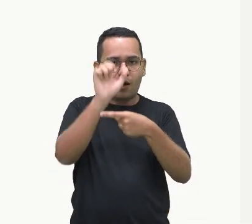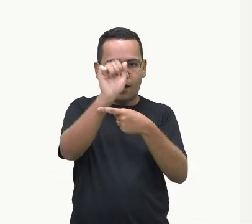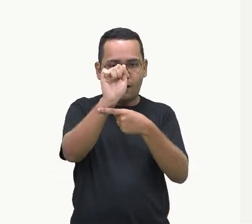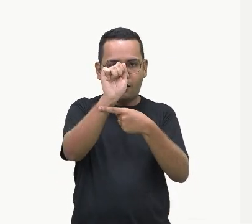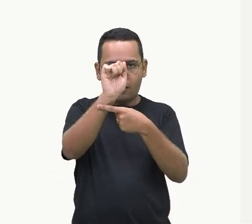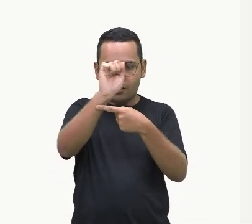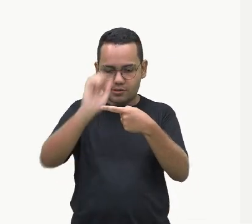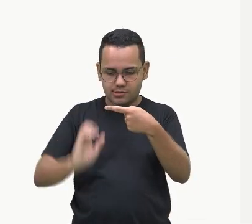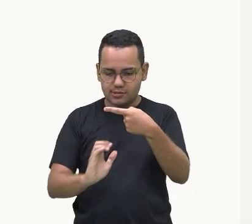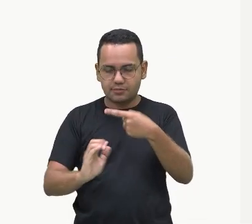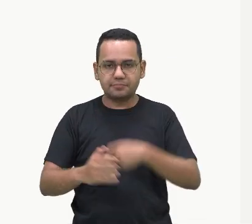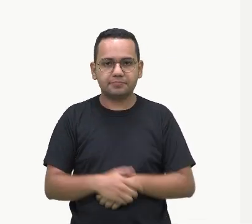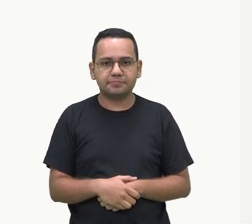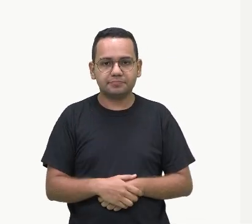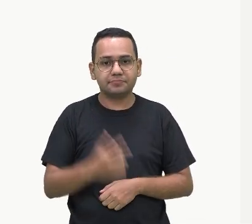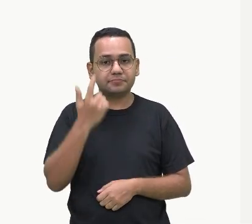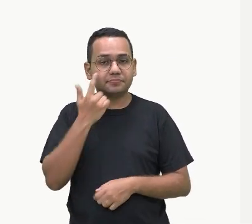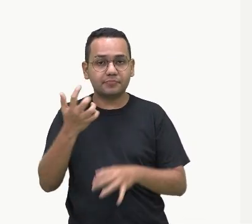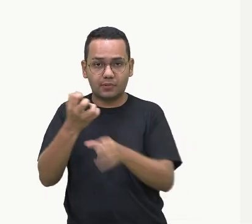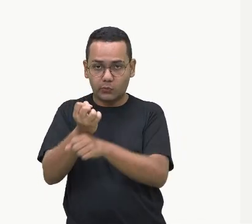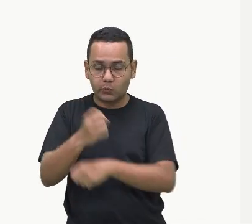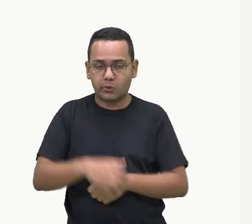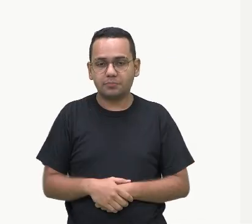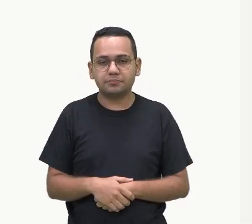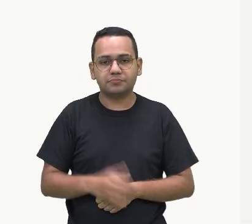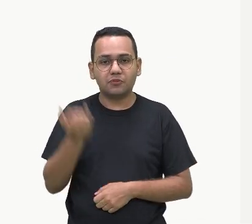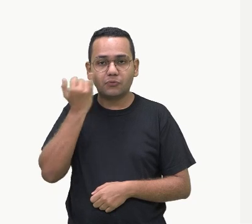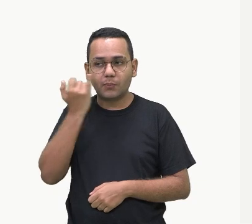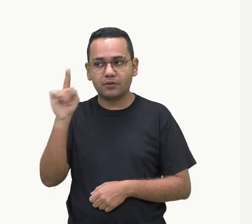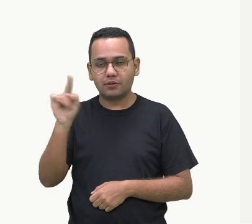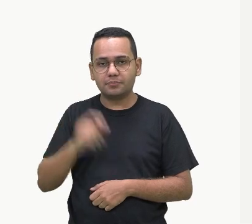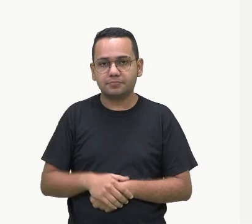também. Ó. NP está para